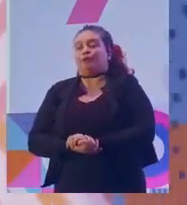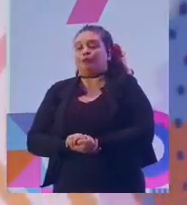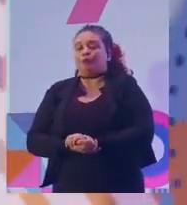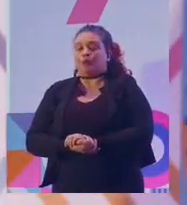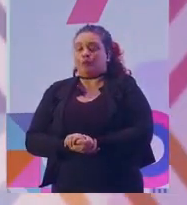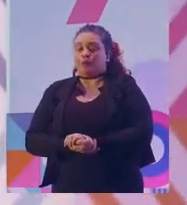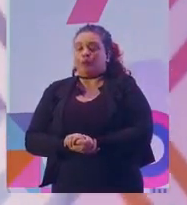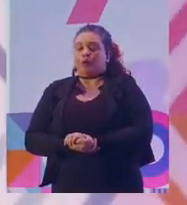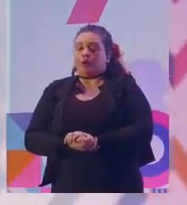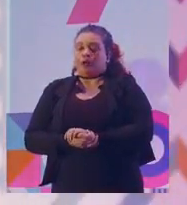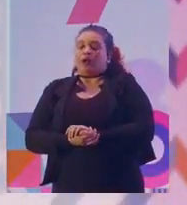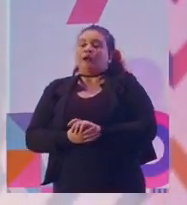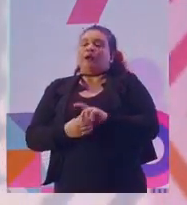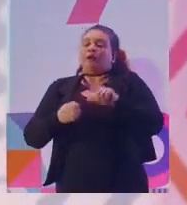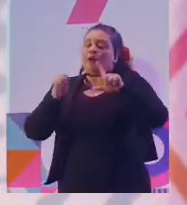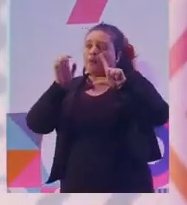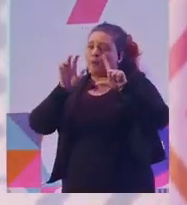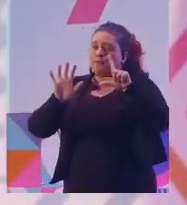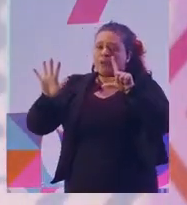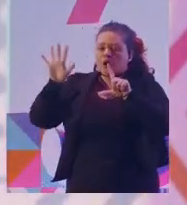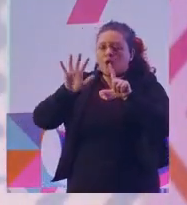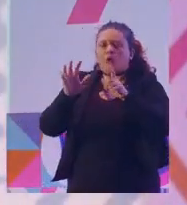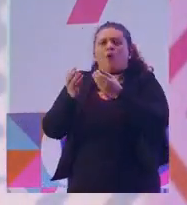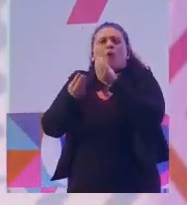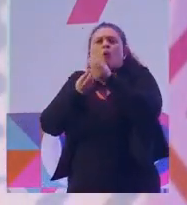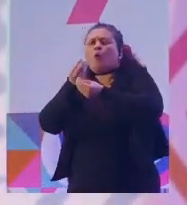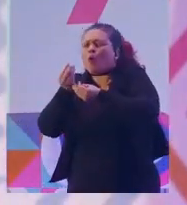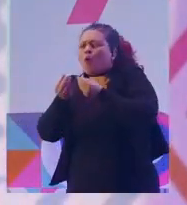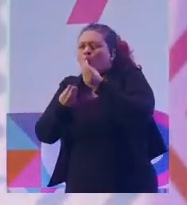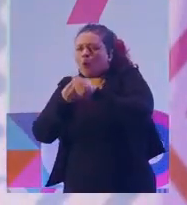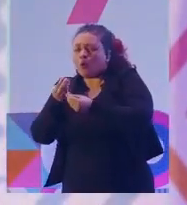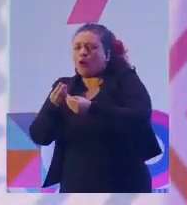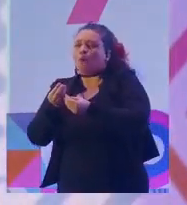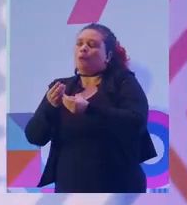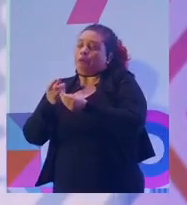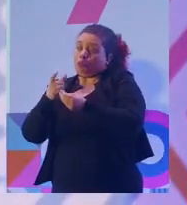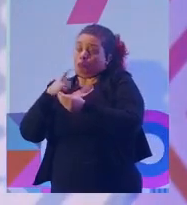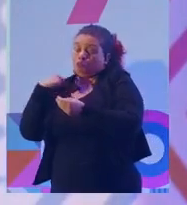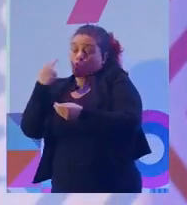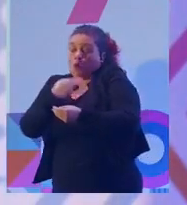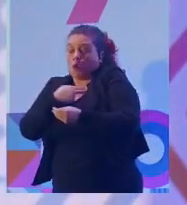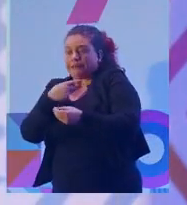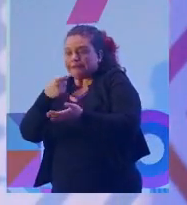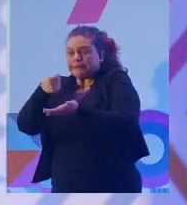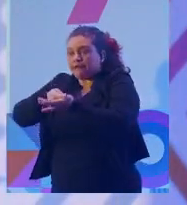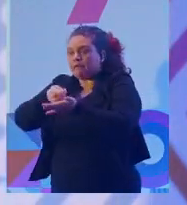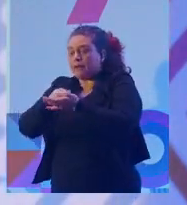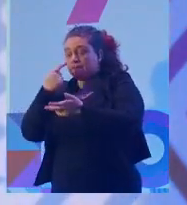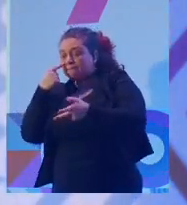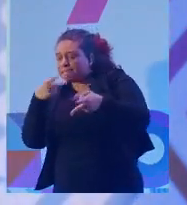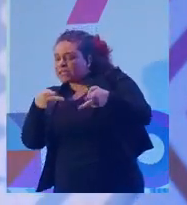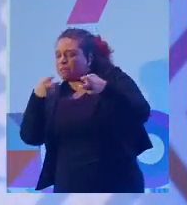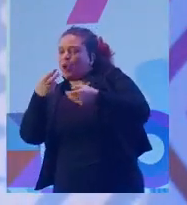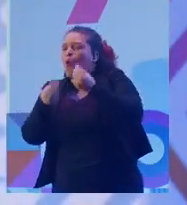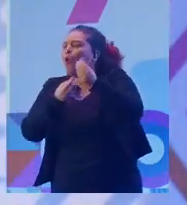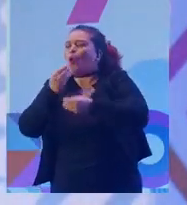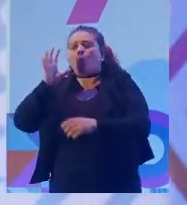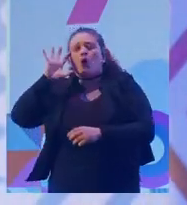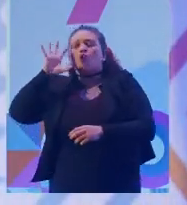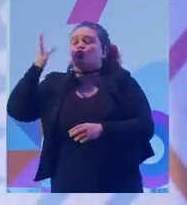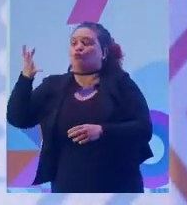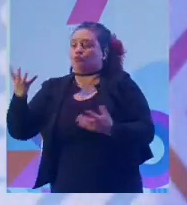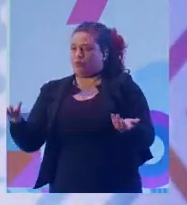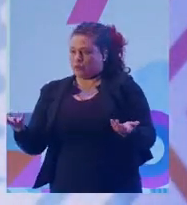Então, algumas ferramentas antigas e temos problemas que nós temos que ver como resolver, porque todos